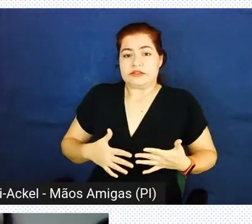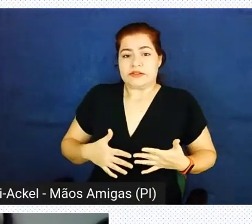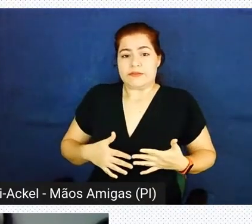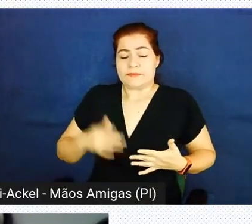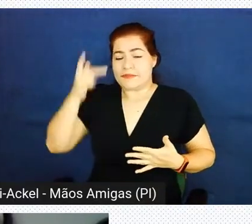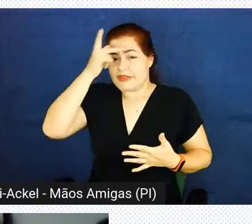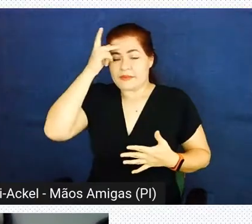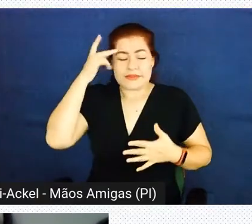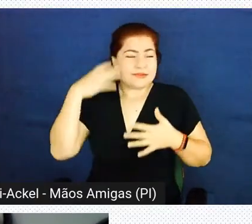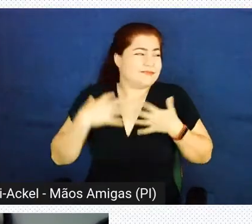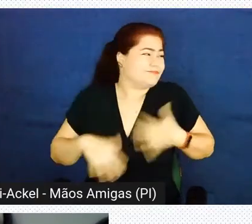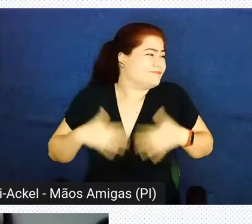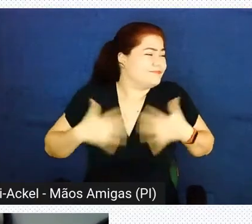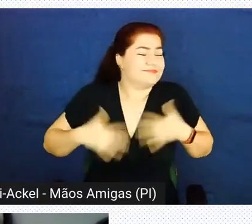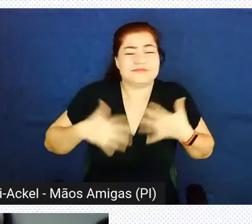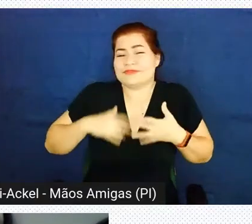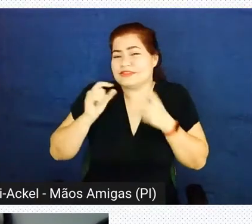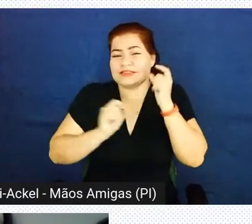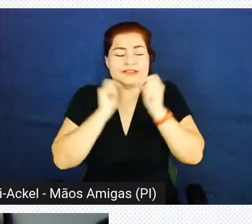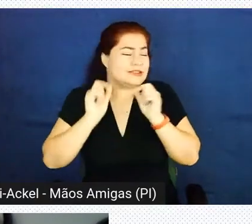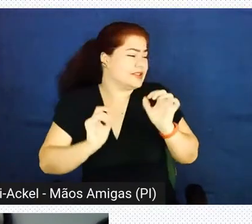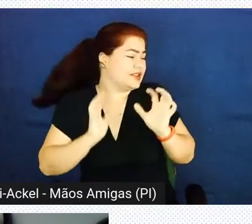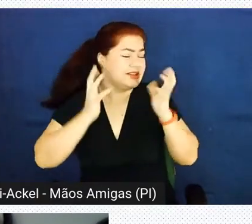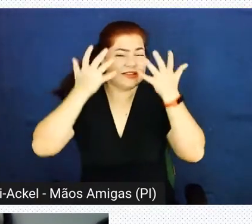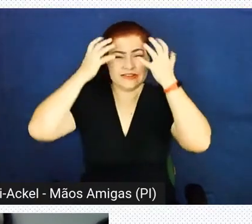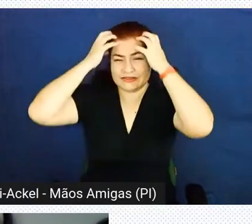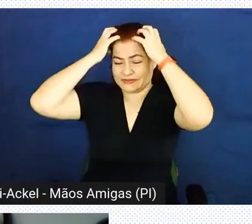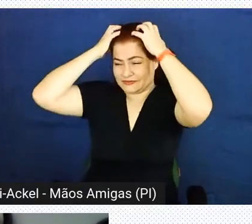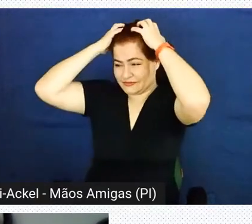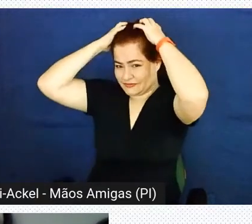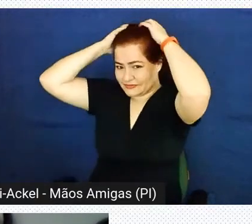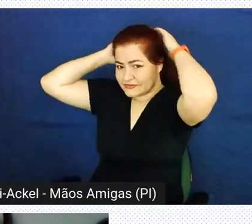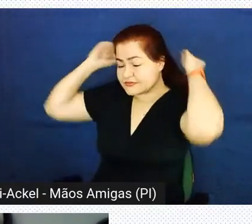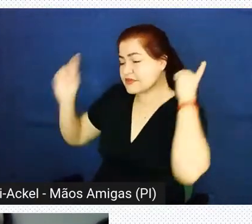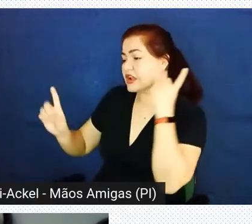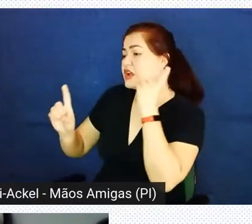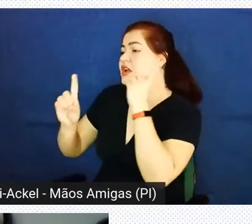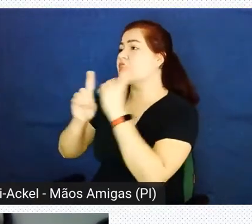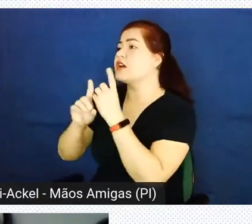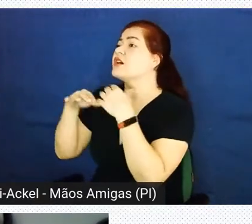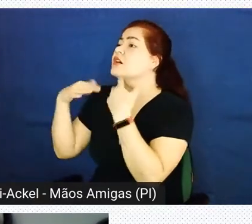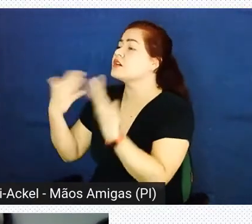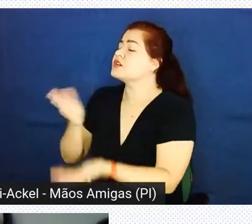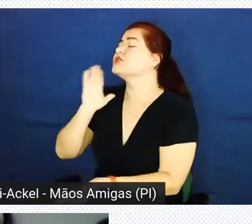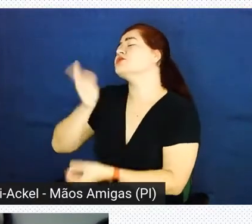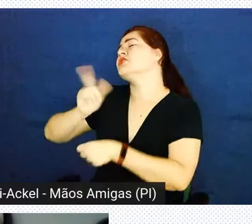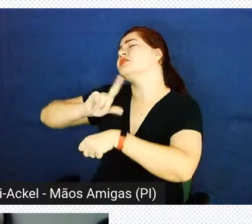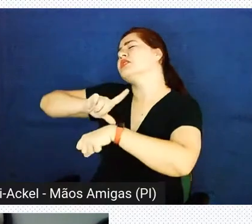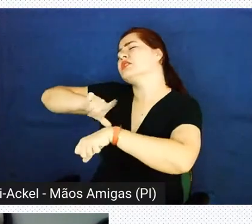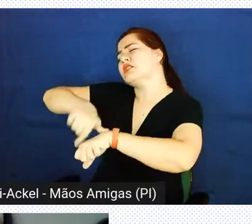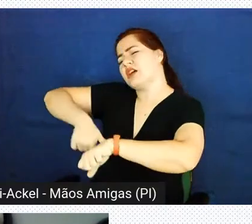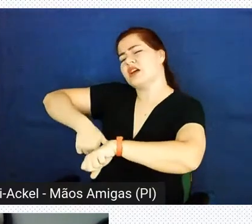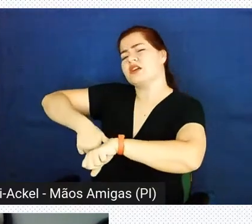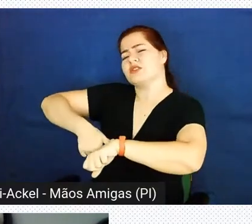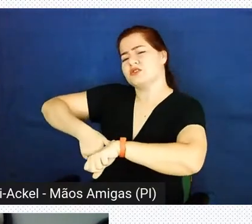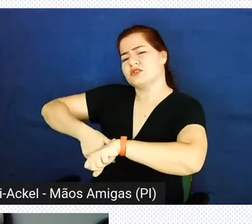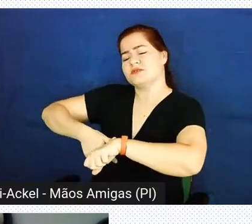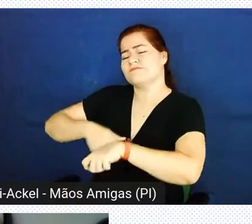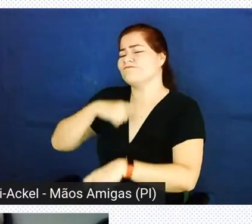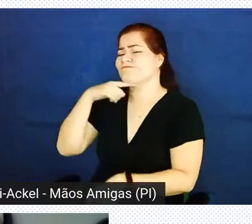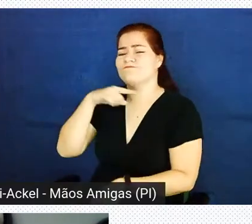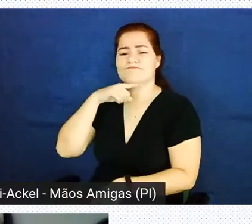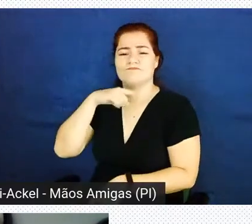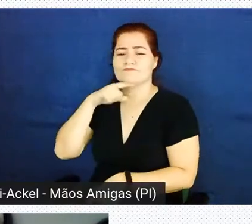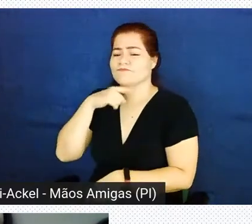absolutamente aturdido com o que estava a se passar, veio lhe dizer que já era tarde demais. Não